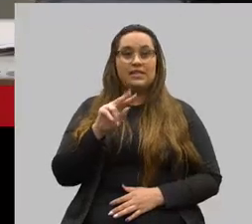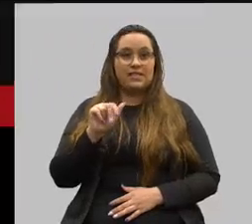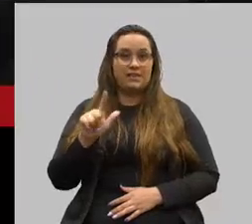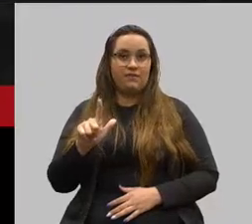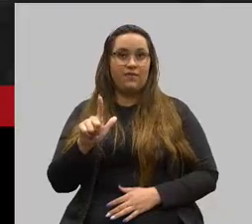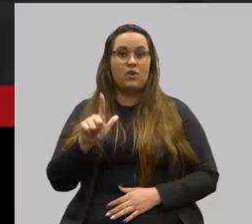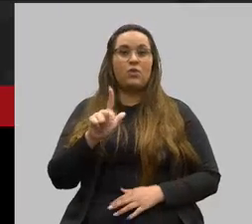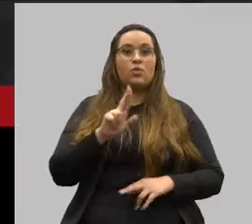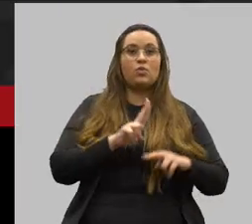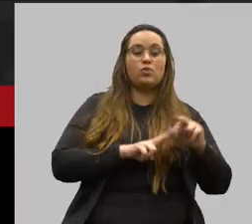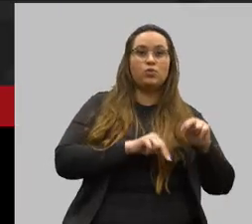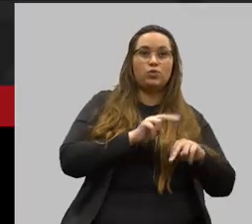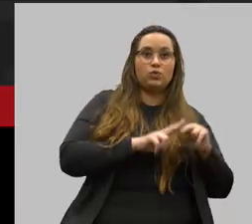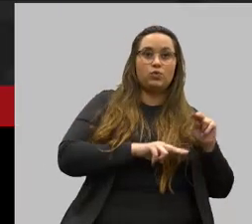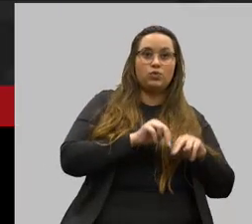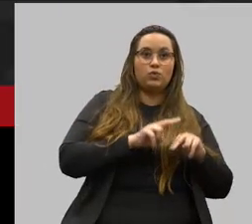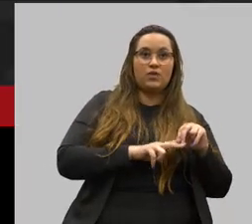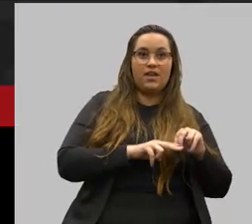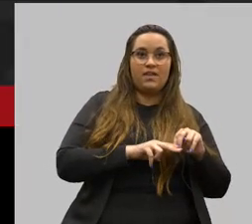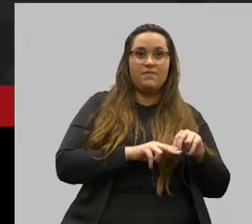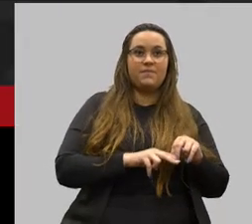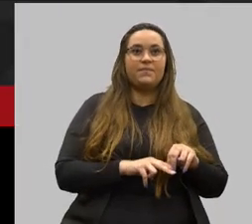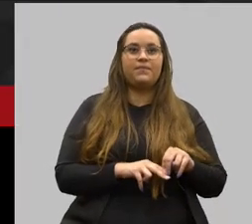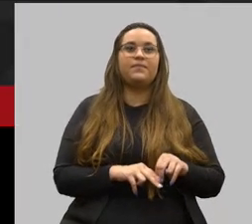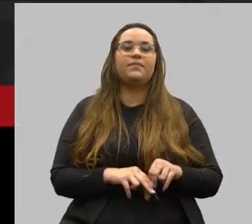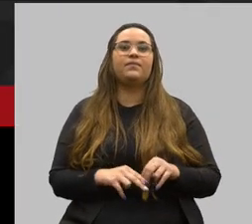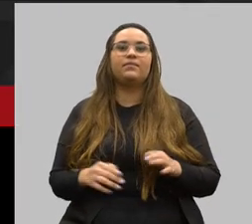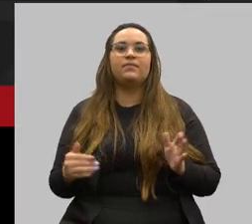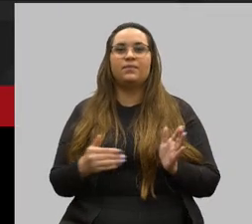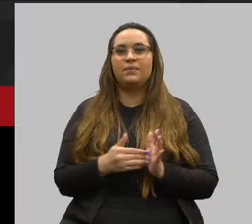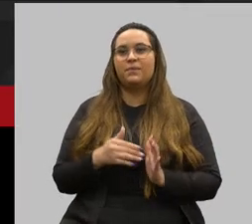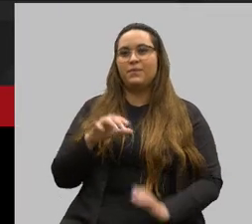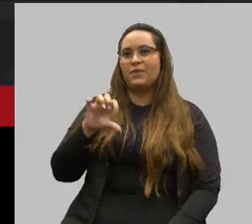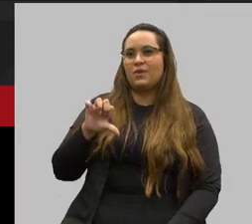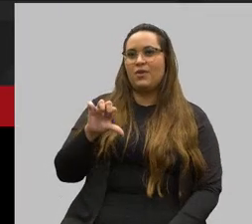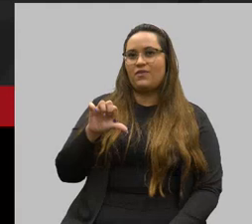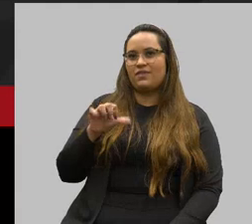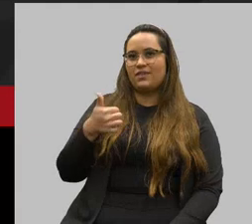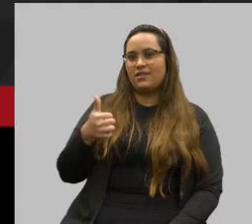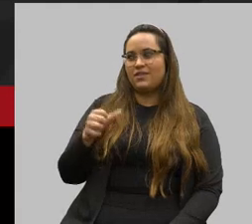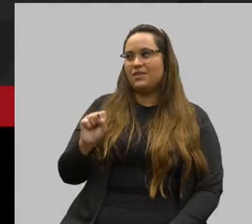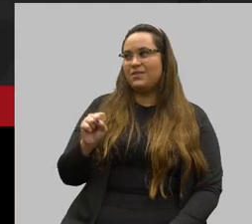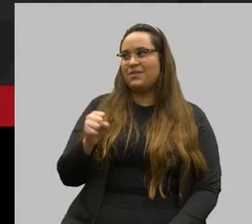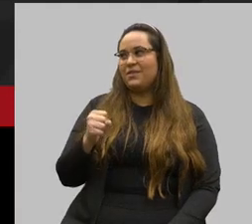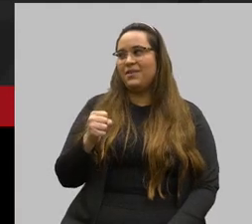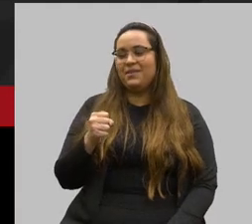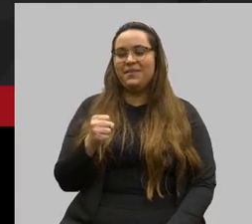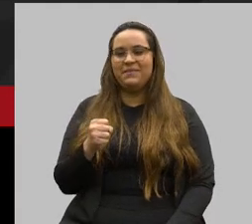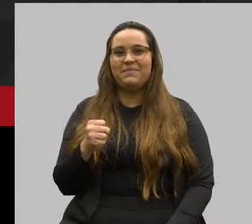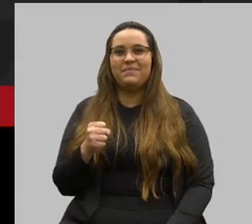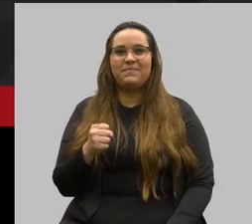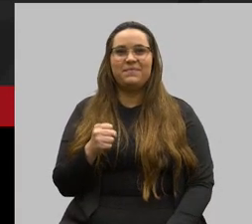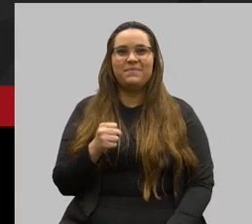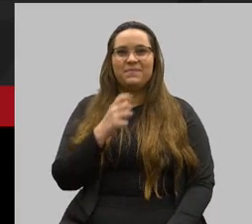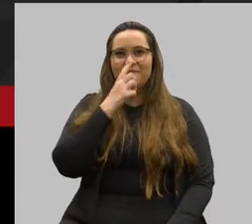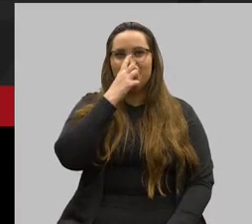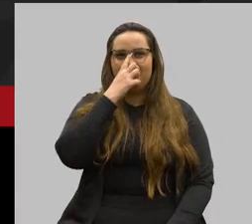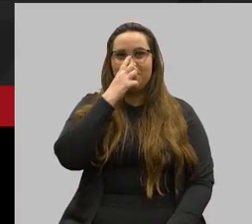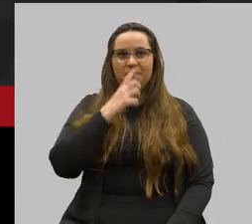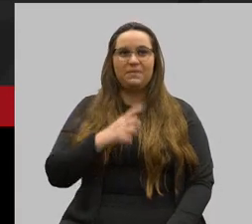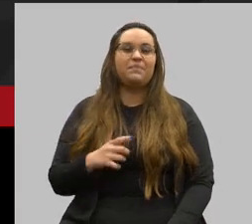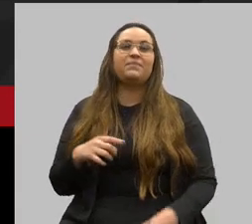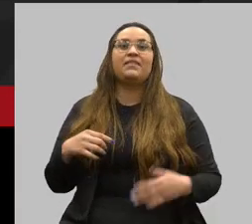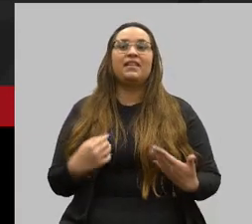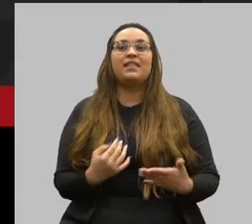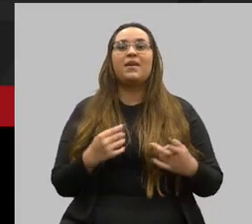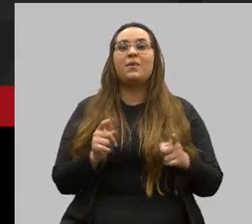2023 a maio de 2024 nós tivemos a entrega de 918 armas de fogo entre armas de porte né e